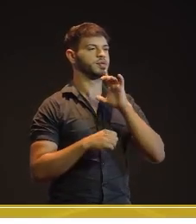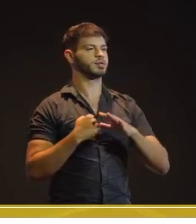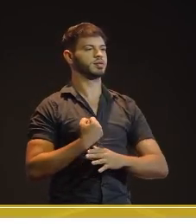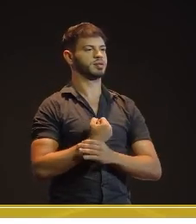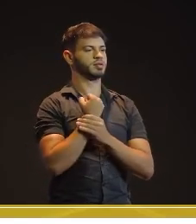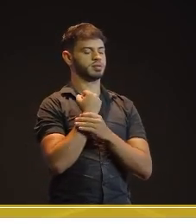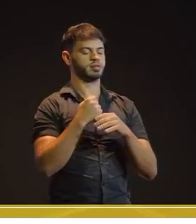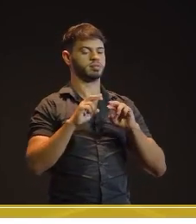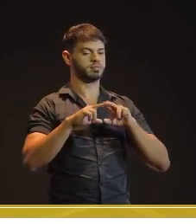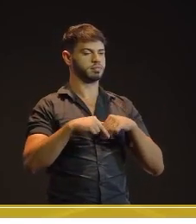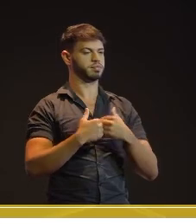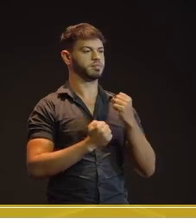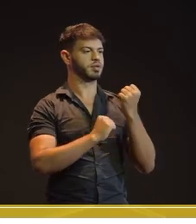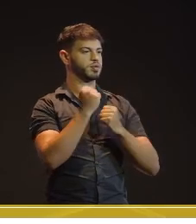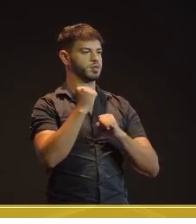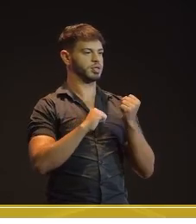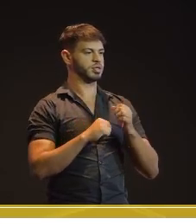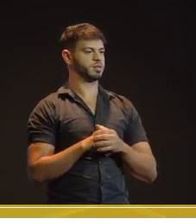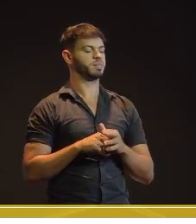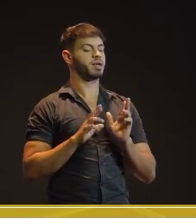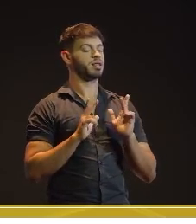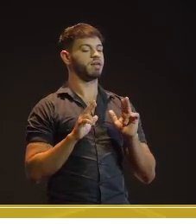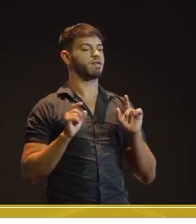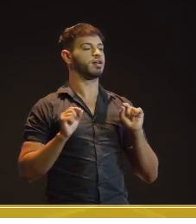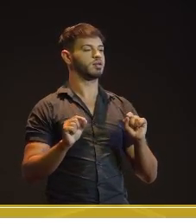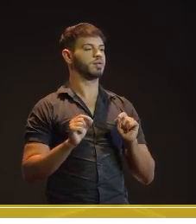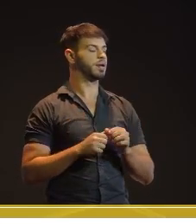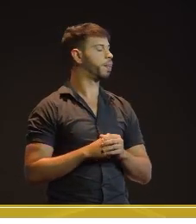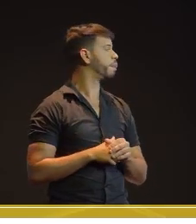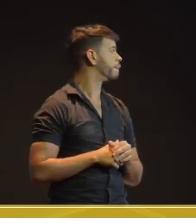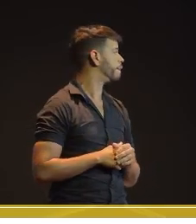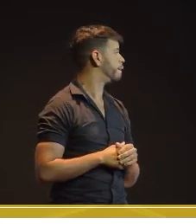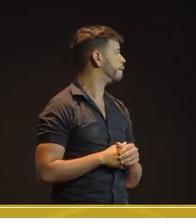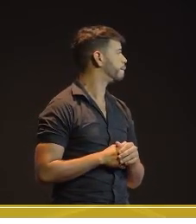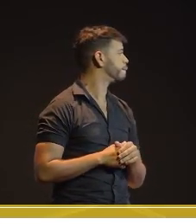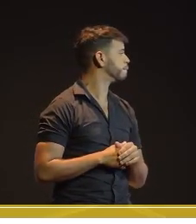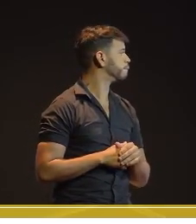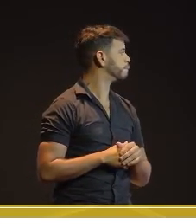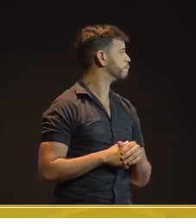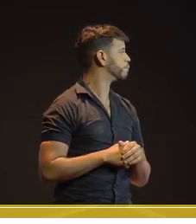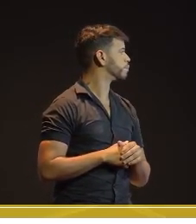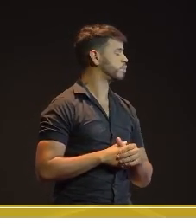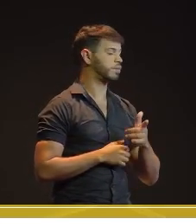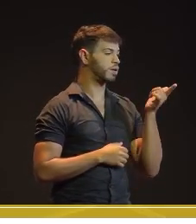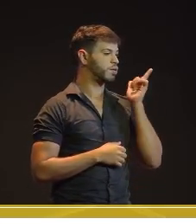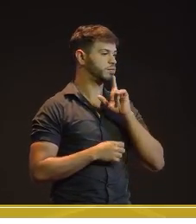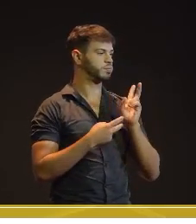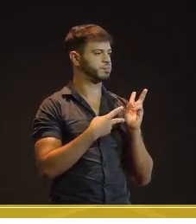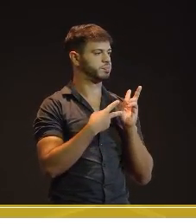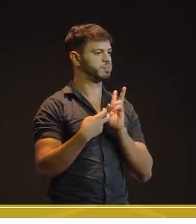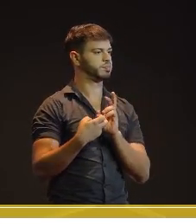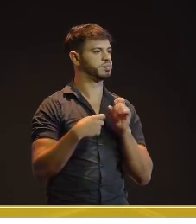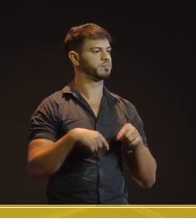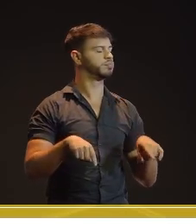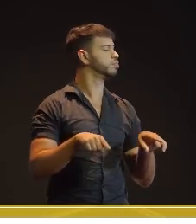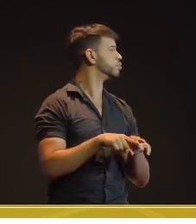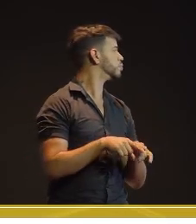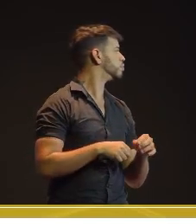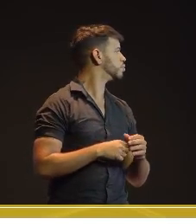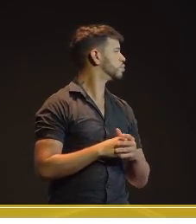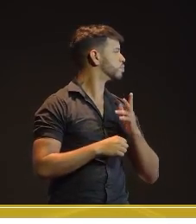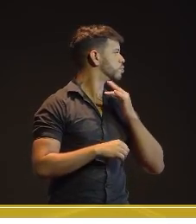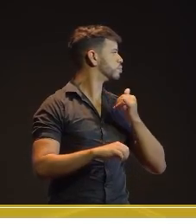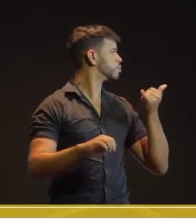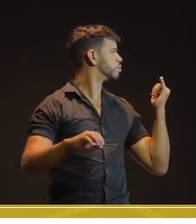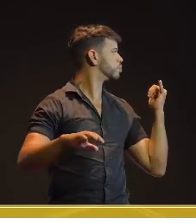o desempenho das usinas. A diferença é essa aqui, pessoal. Não sei se vocês vão conseguir ver uma trinca espontânea irradiando da borda